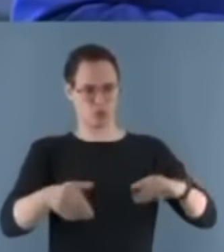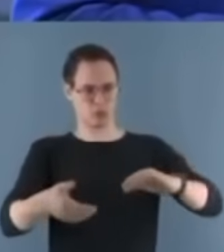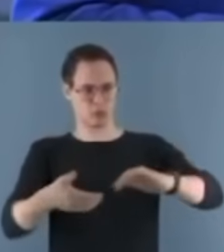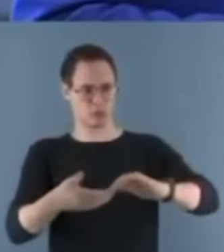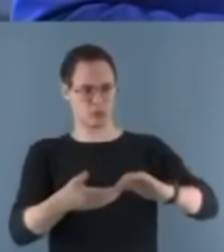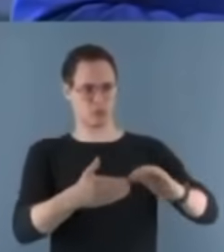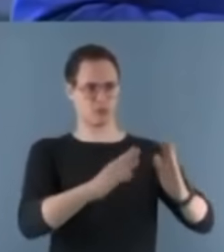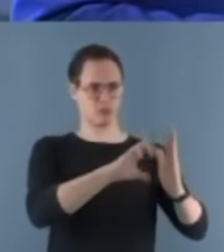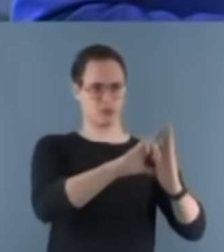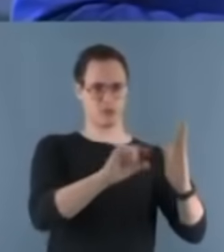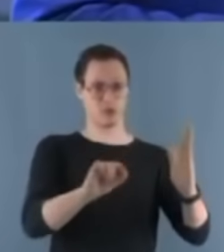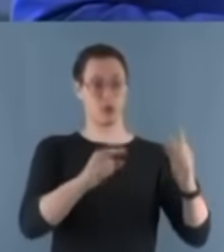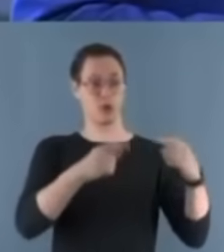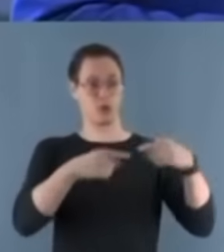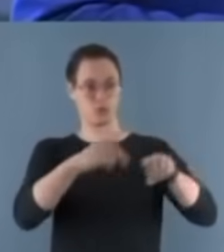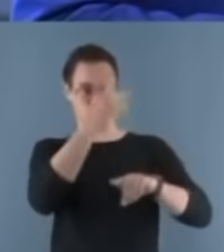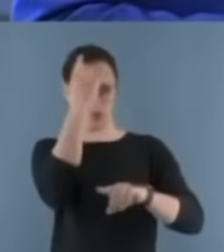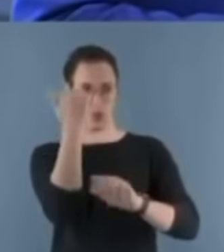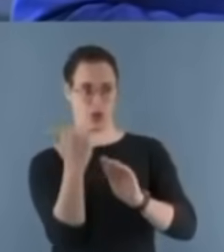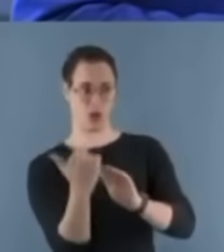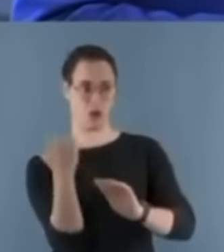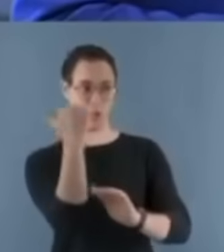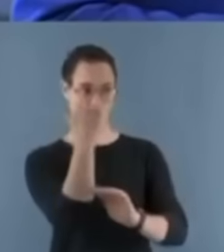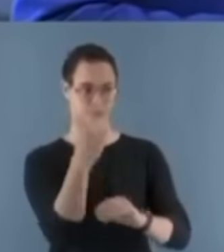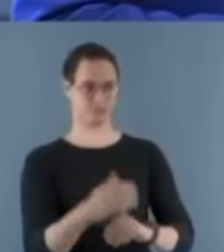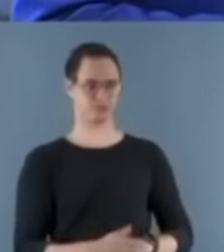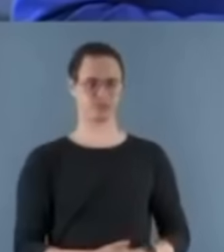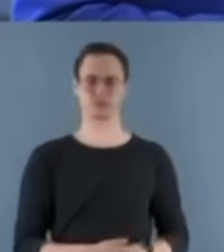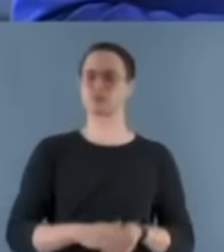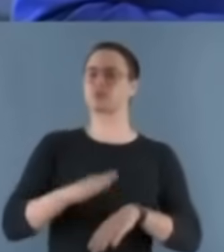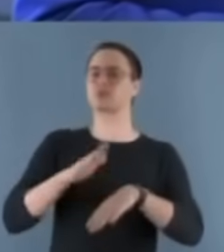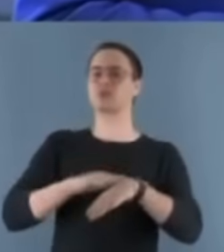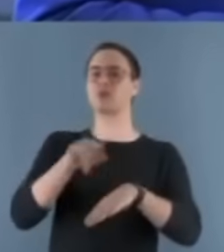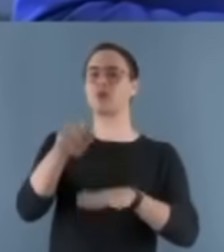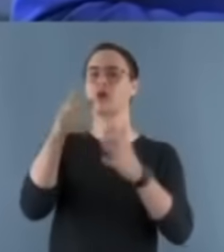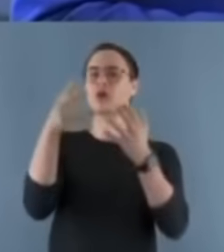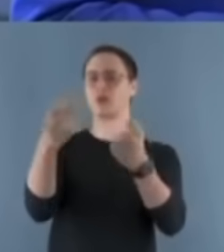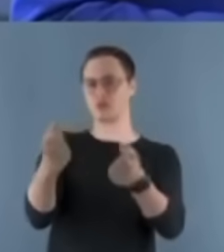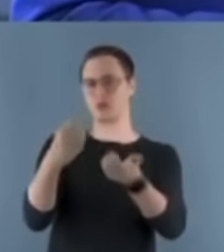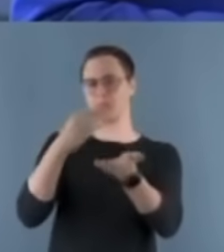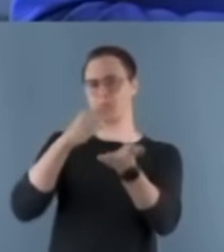e autoridades. Quando o senhor recebeu esse informe,